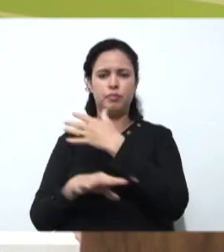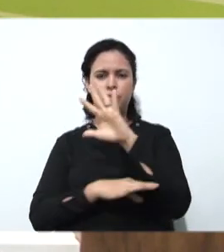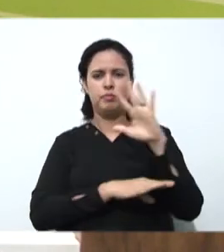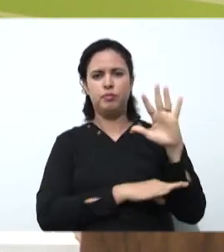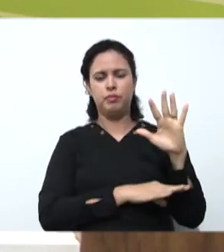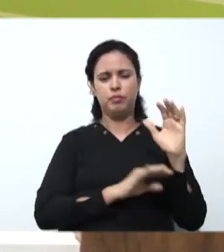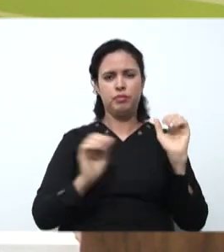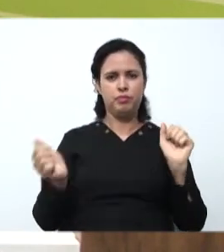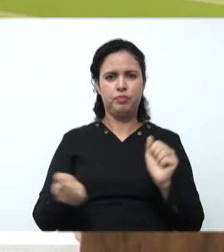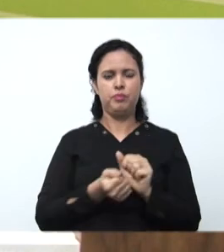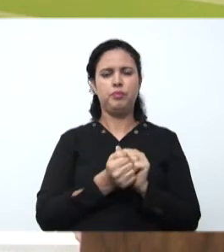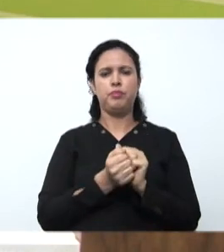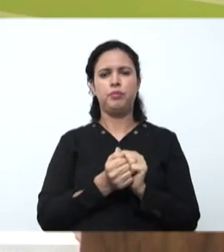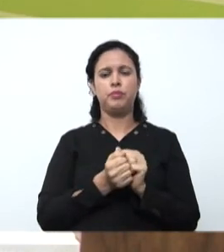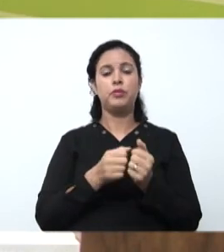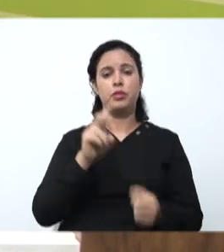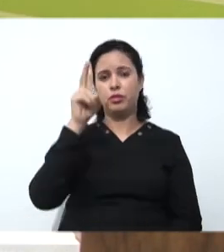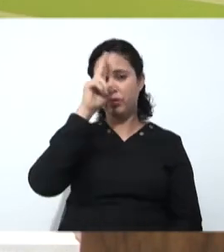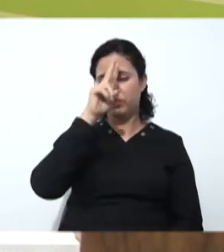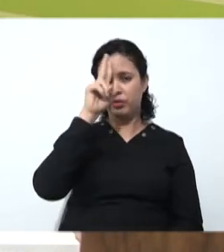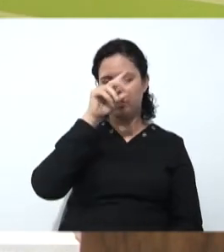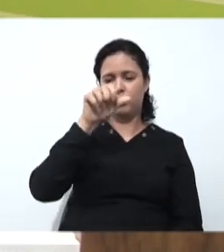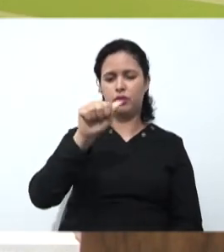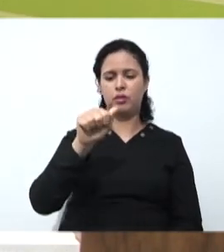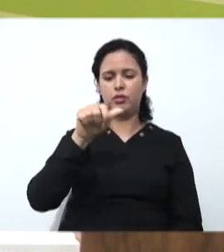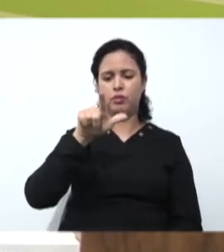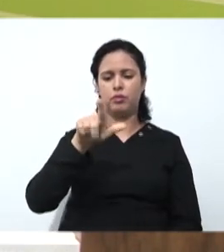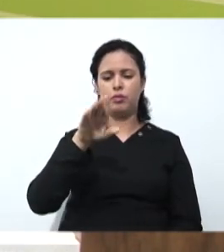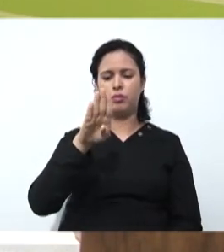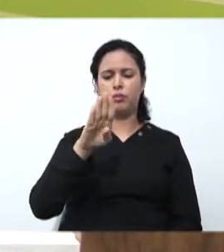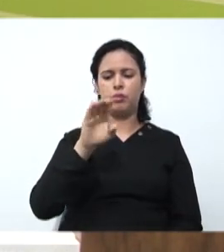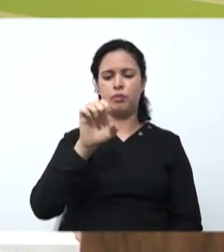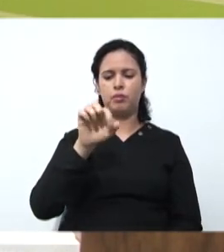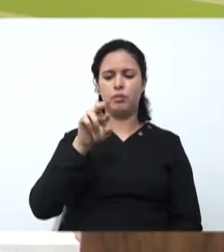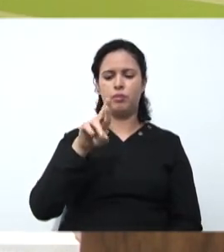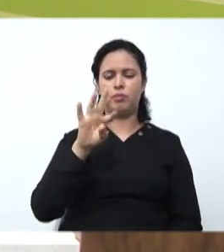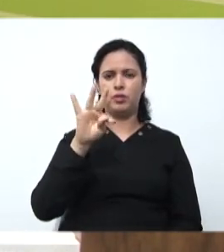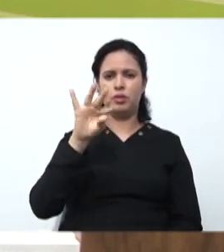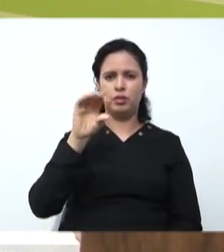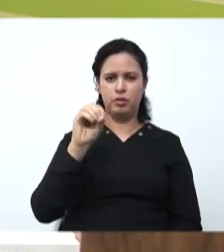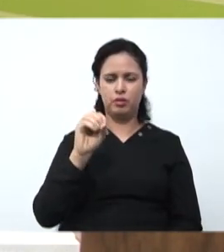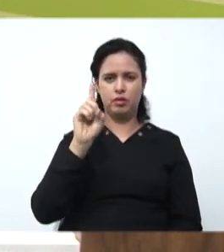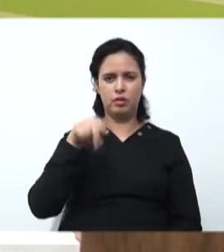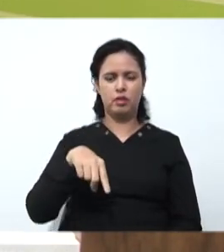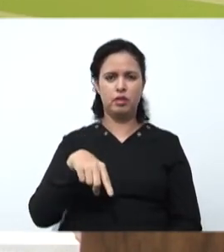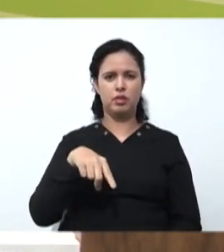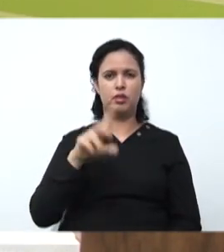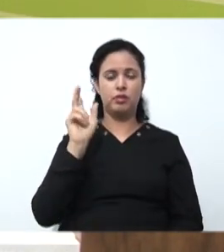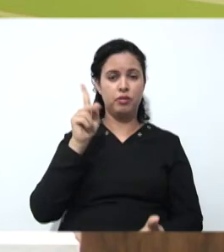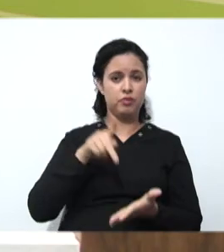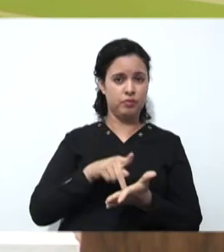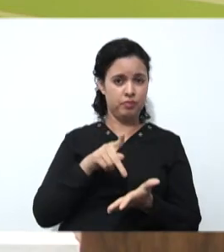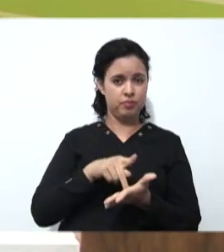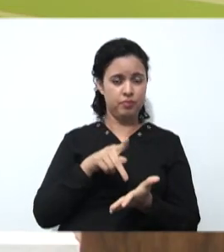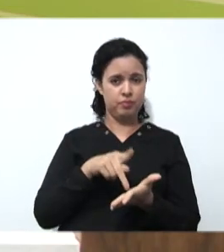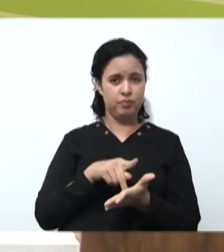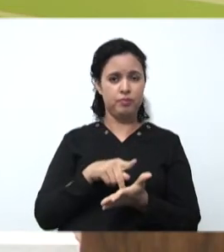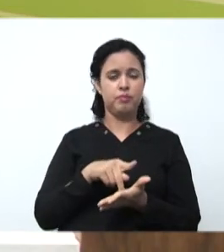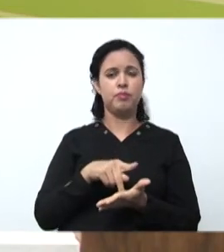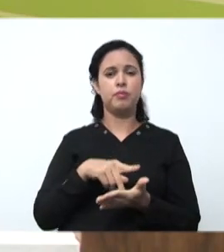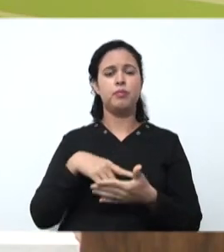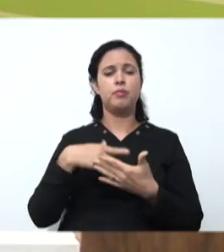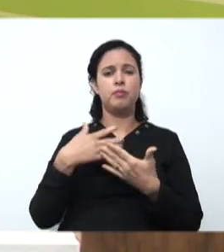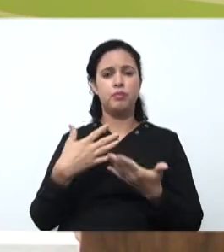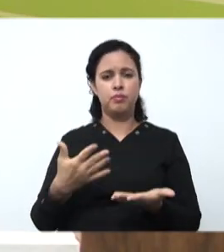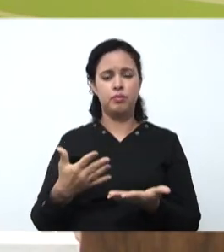Então, a história do Alberto, do nosso professor Alberto, é real. Fazendo uma brincadeira, é real, né? Então eu